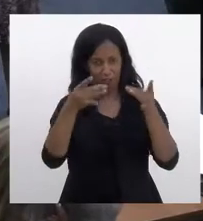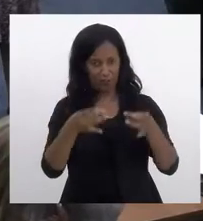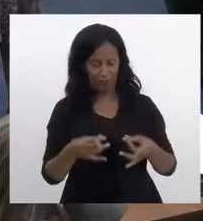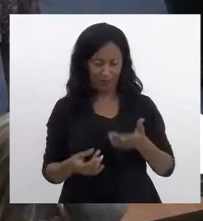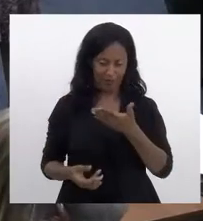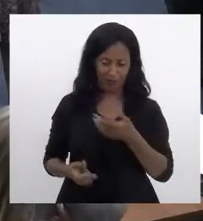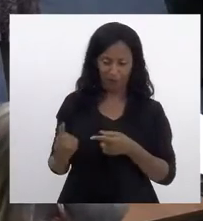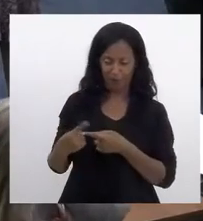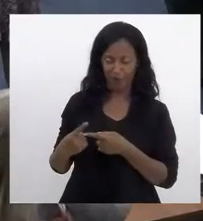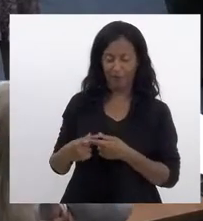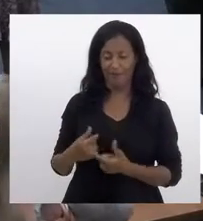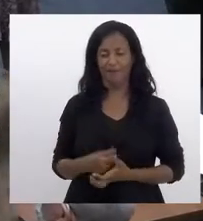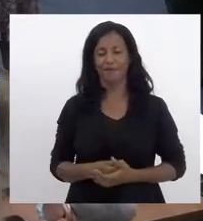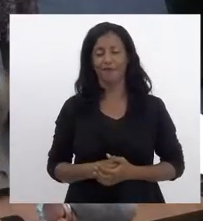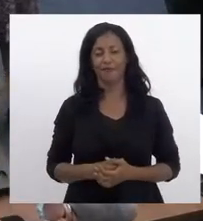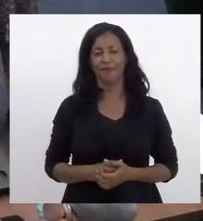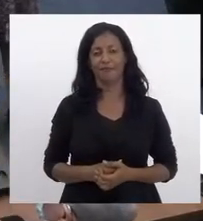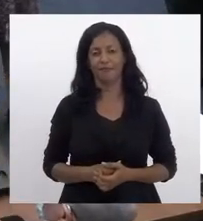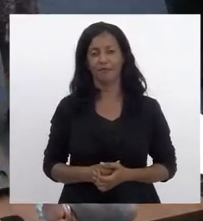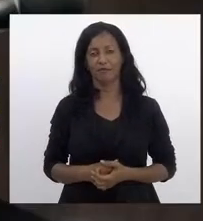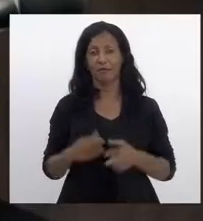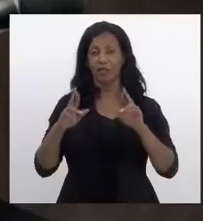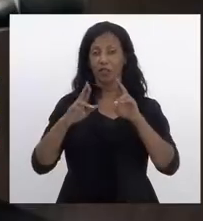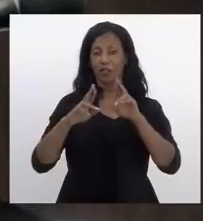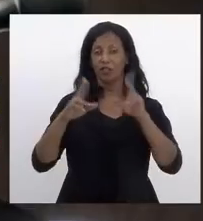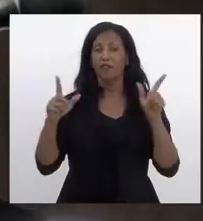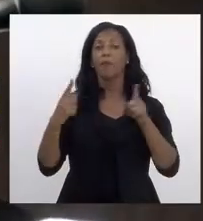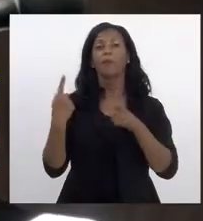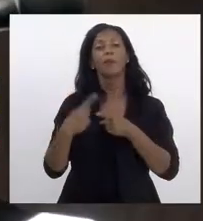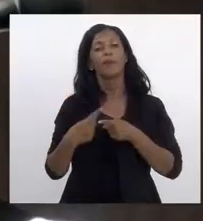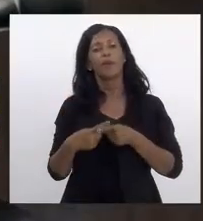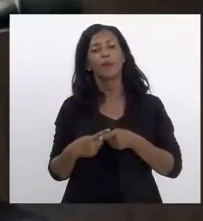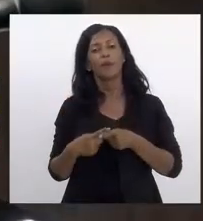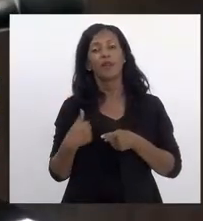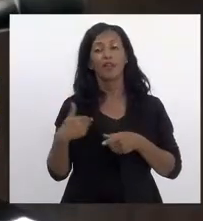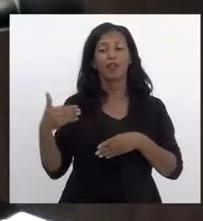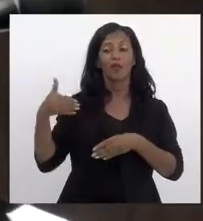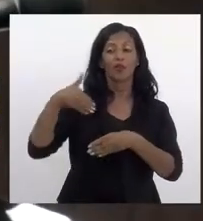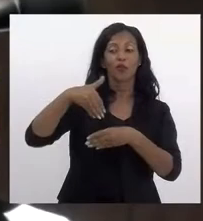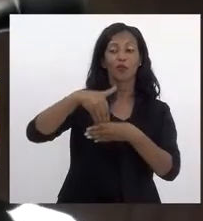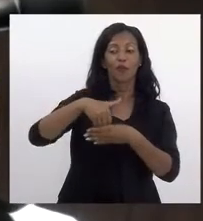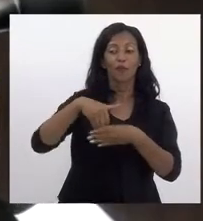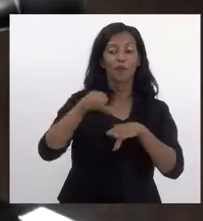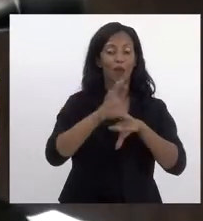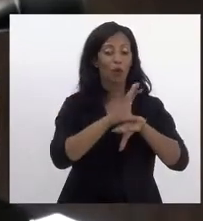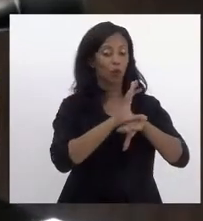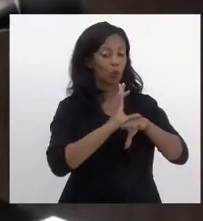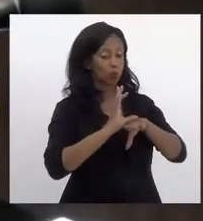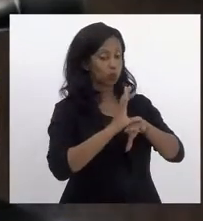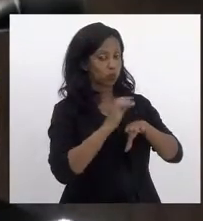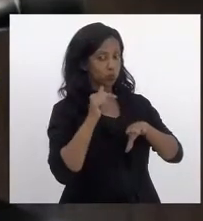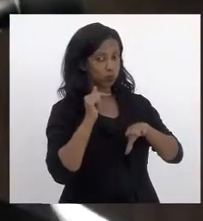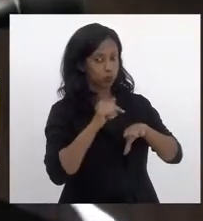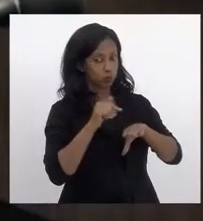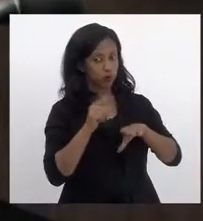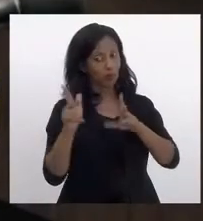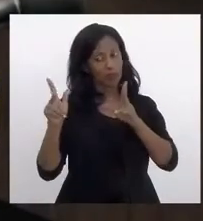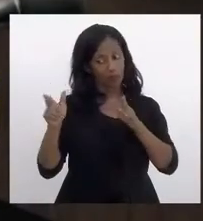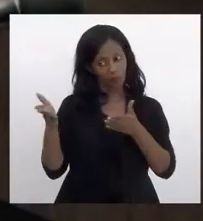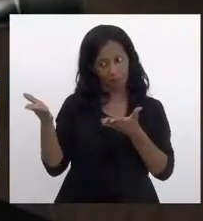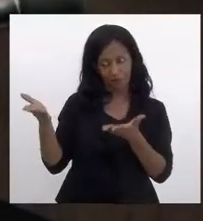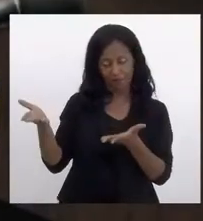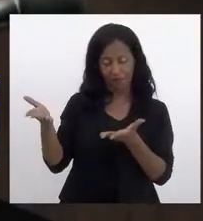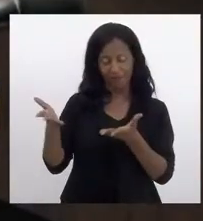Márcio Pacheco. É diferenciado por quê? Porque eu vou votar pela constitucionalidade, como Vossa